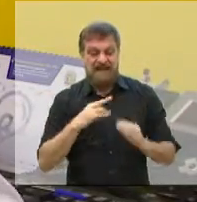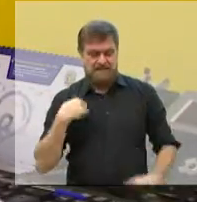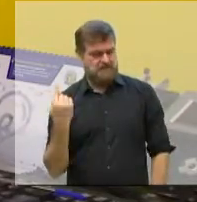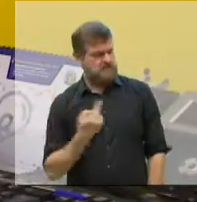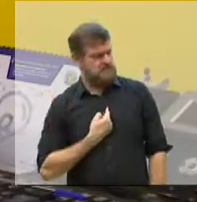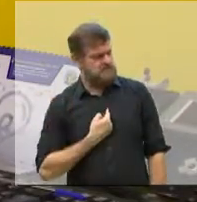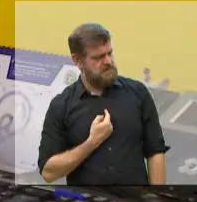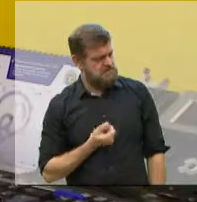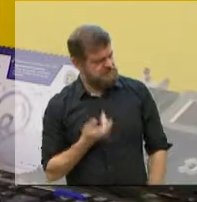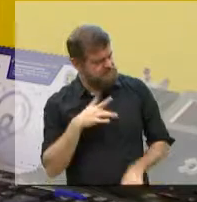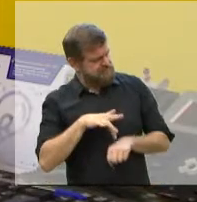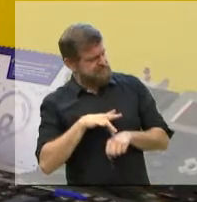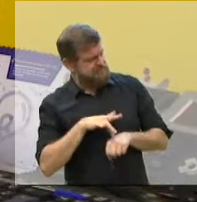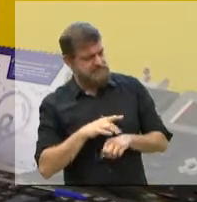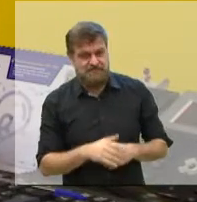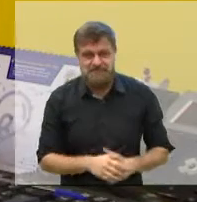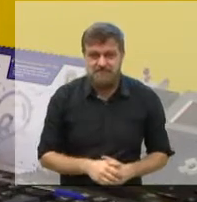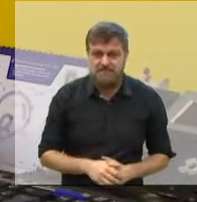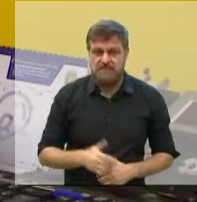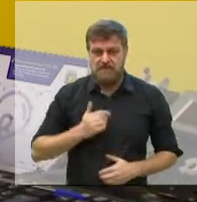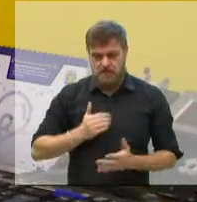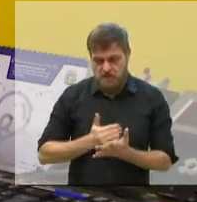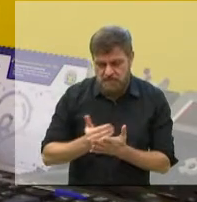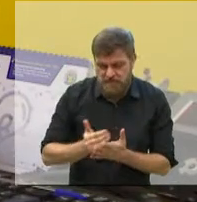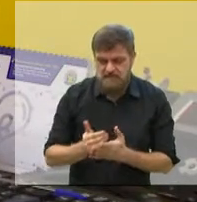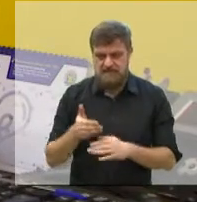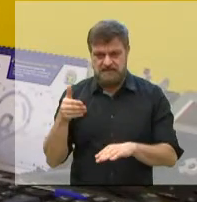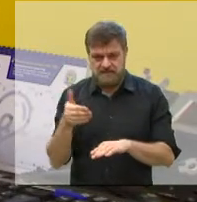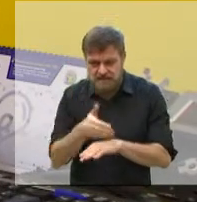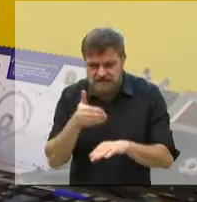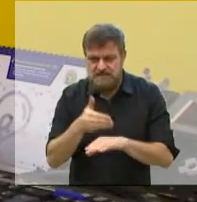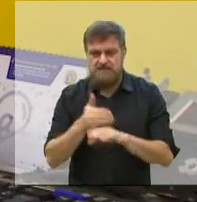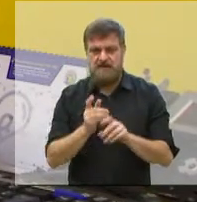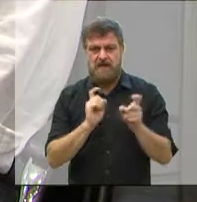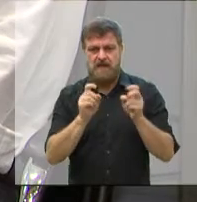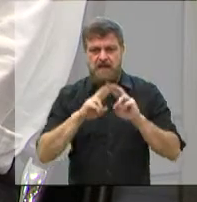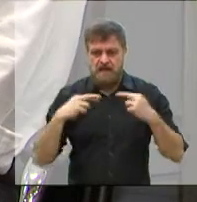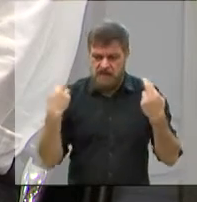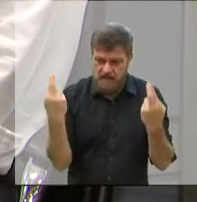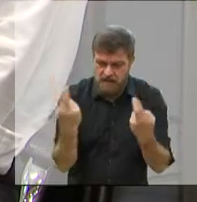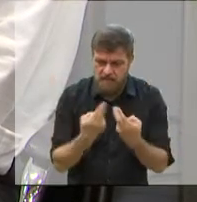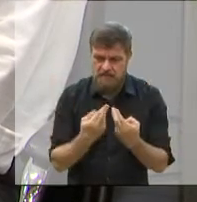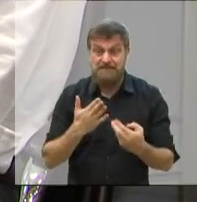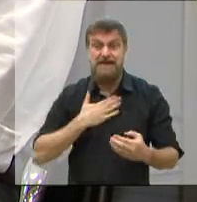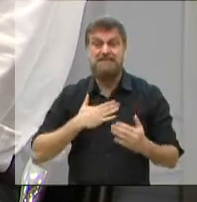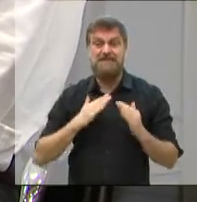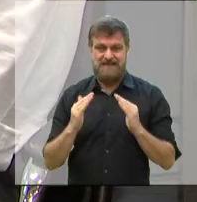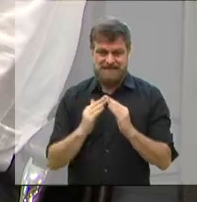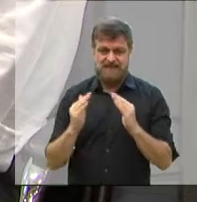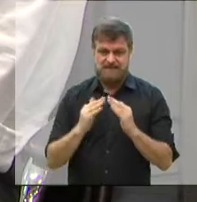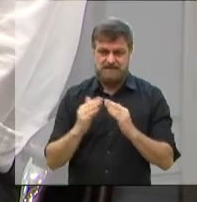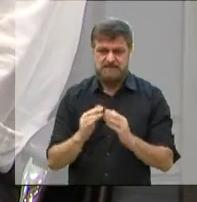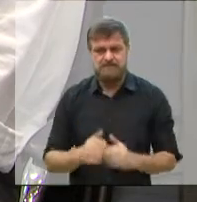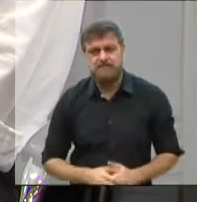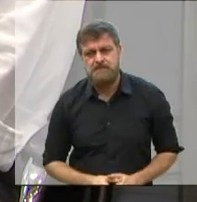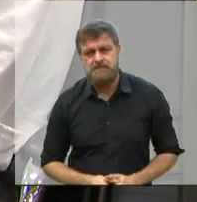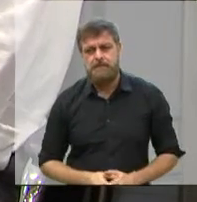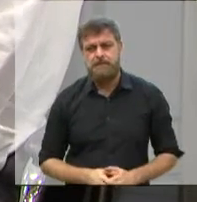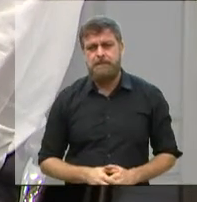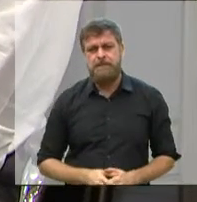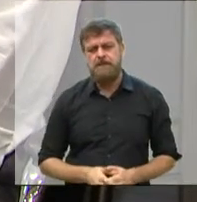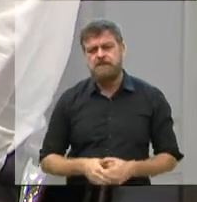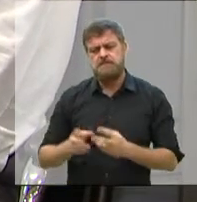tinha jeito, né? Aí eu comecei a participar dessas reuniões em casa, internamente, e